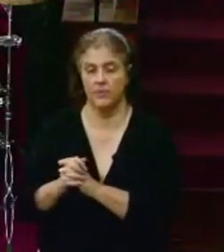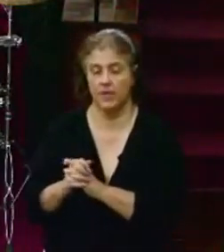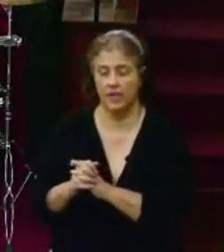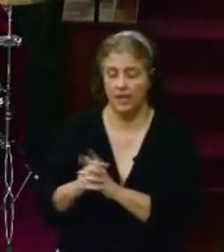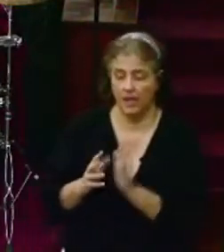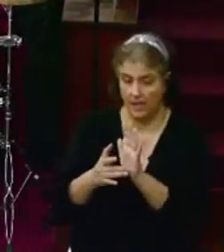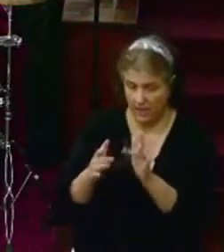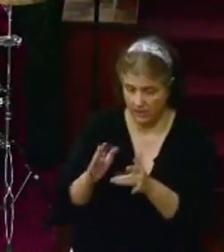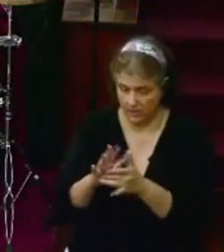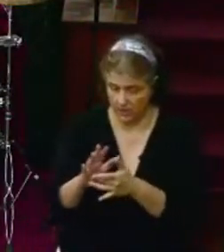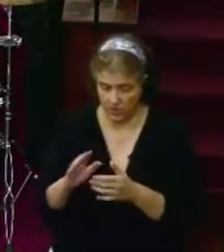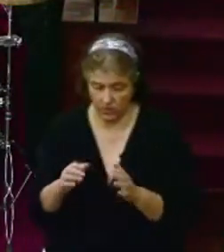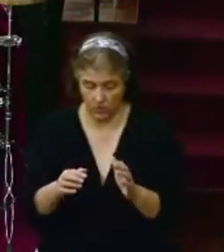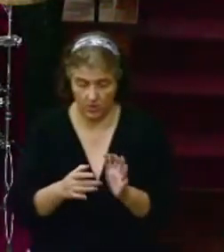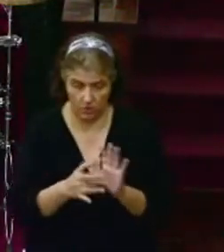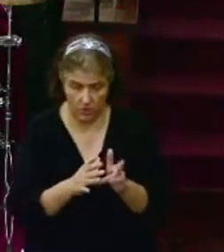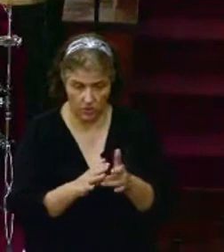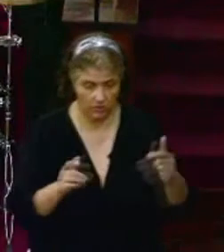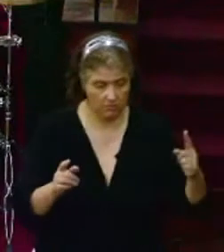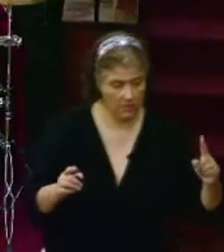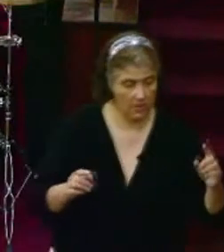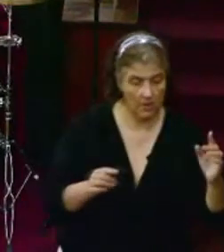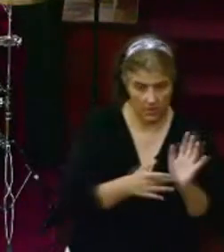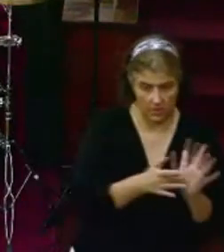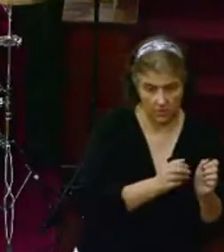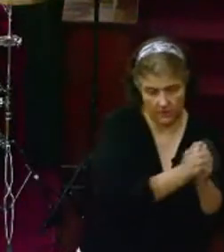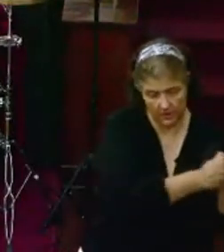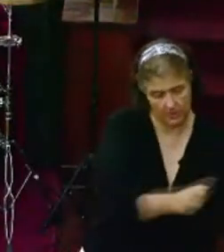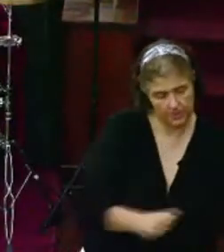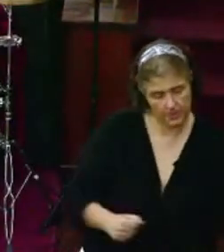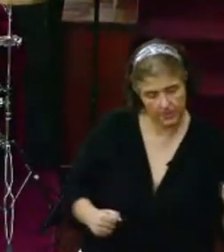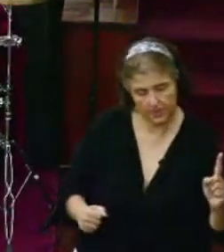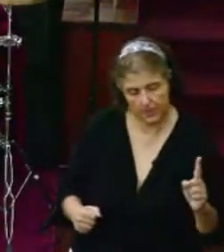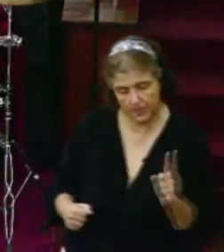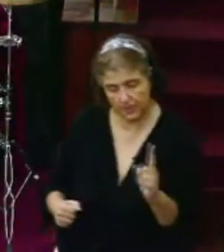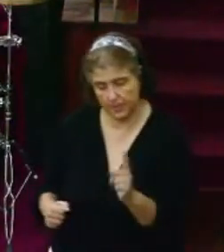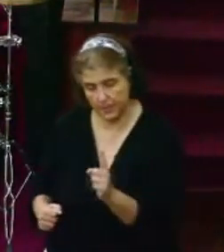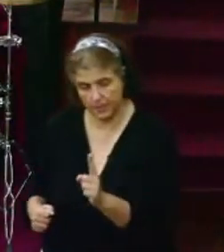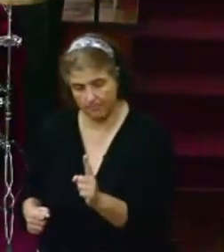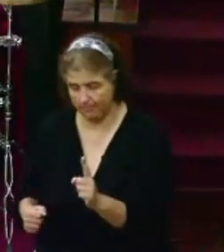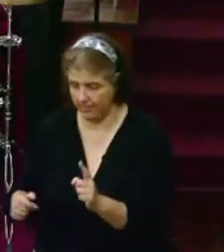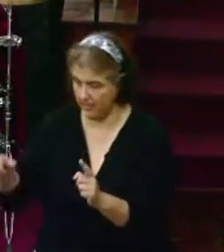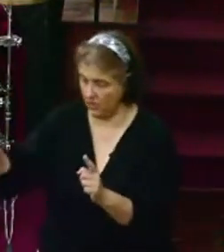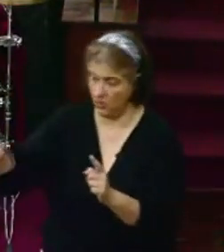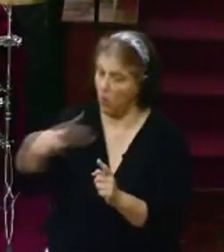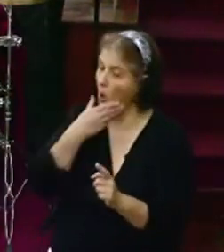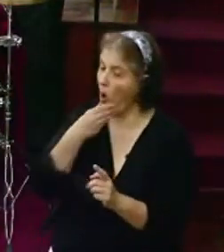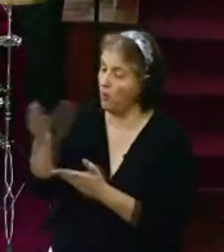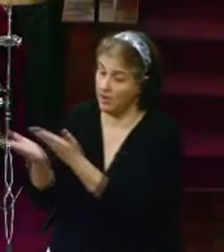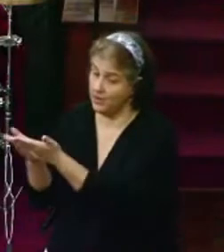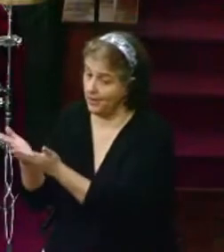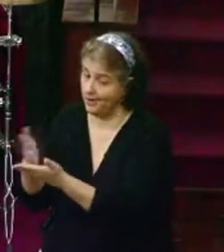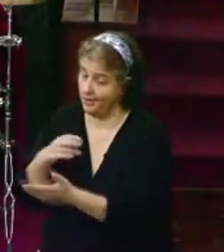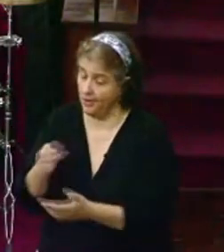já estava próximo da casa do centurião. O servo está lá, na cama, doente, quase à morte. A situação era muito